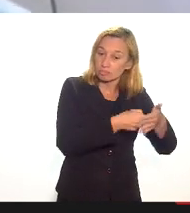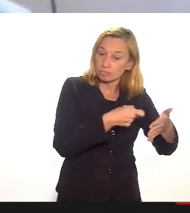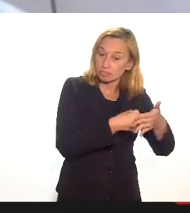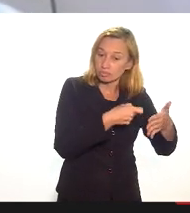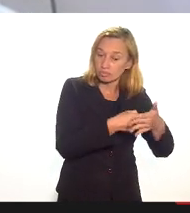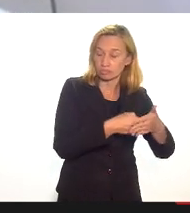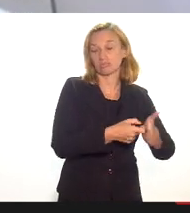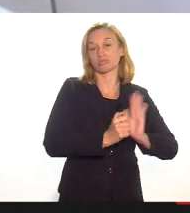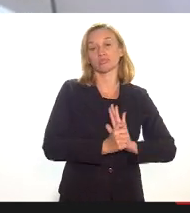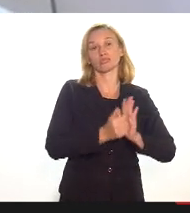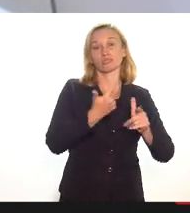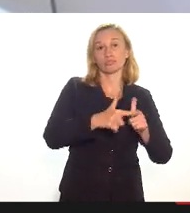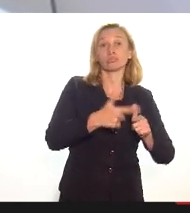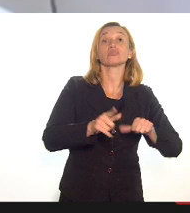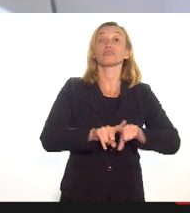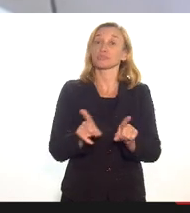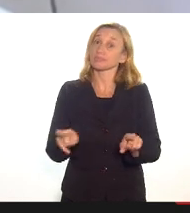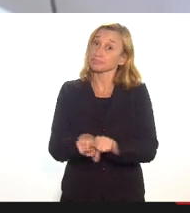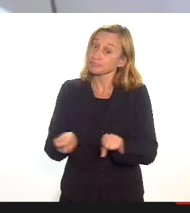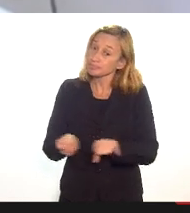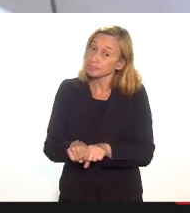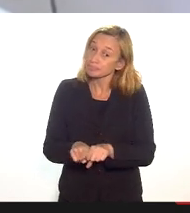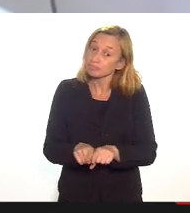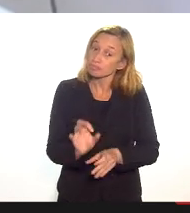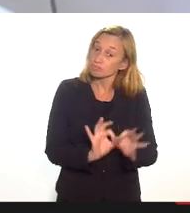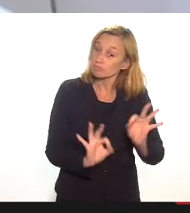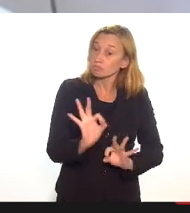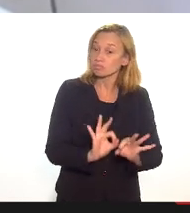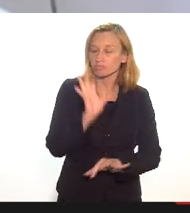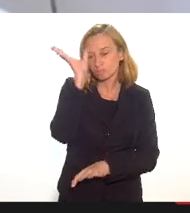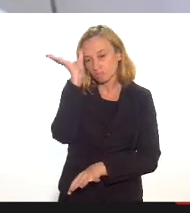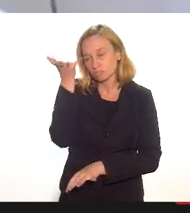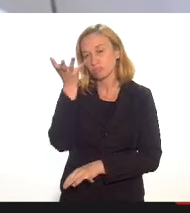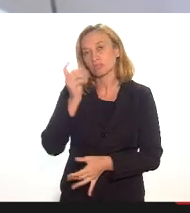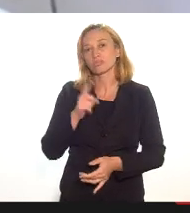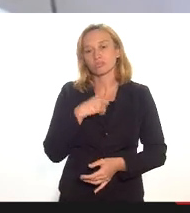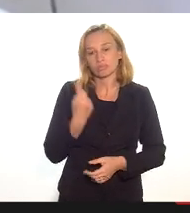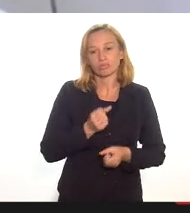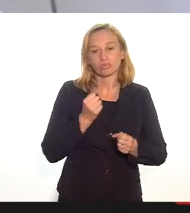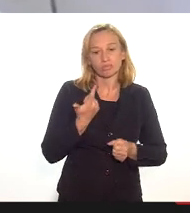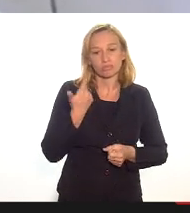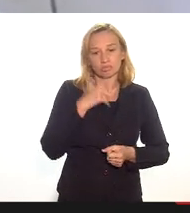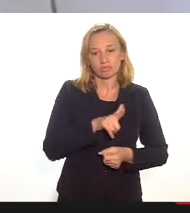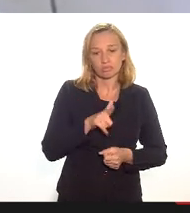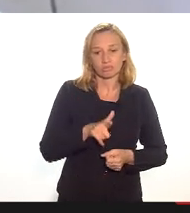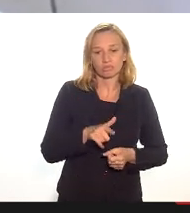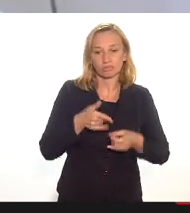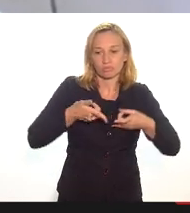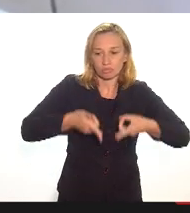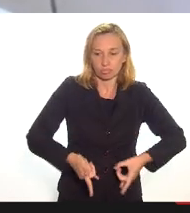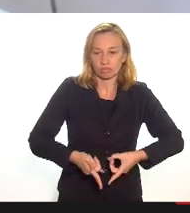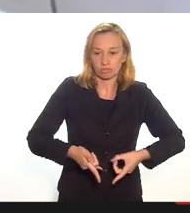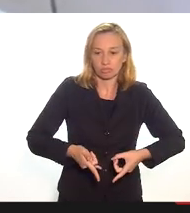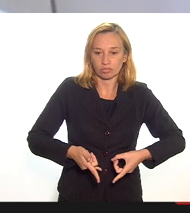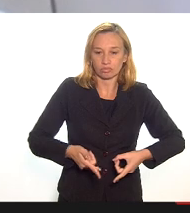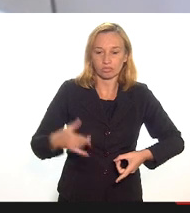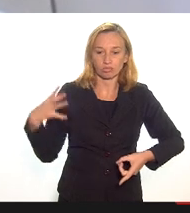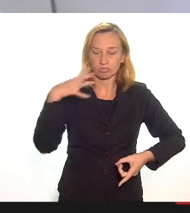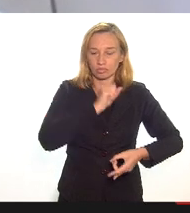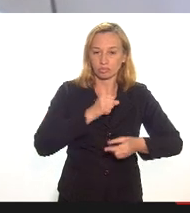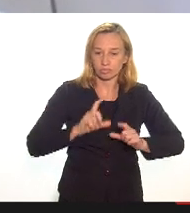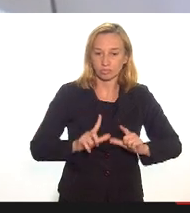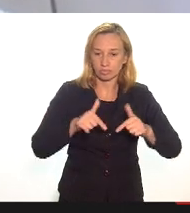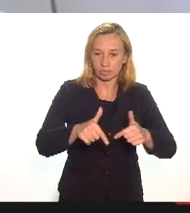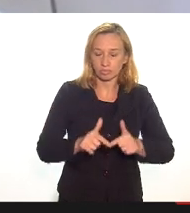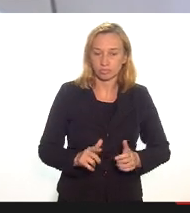esse problema, mas também arrumar as soluções necessárias para que a gente coloque esses leitos operacionais o mais rápido possível